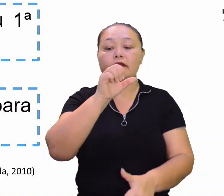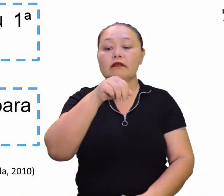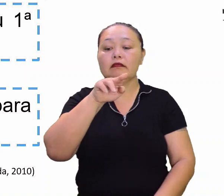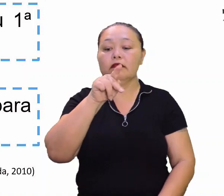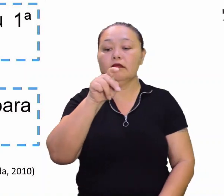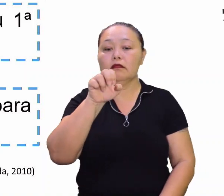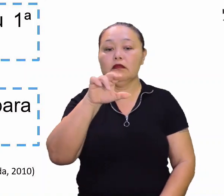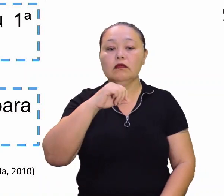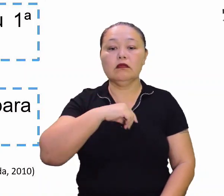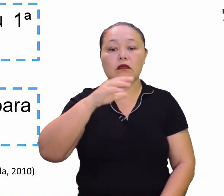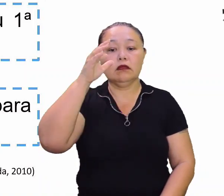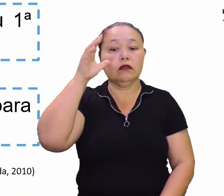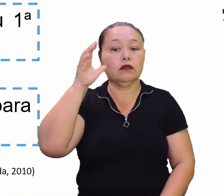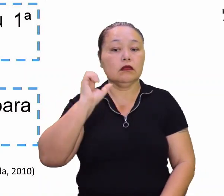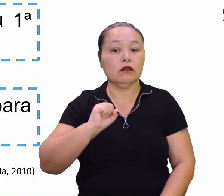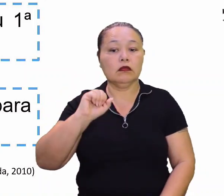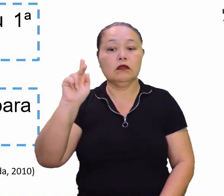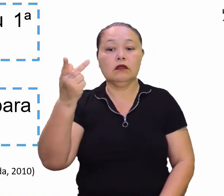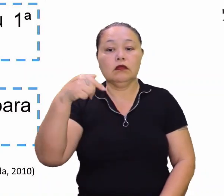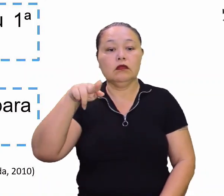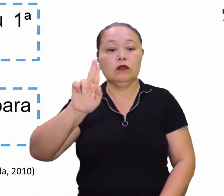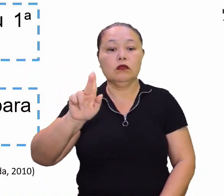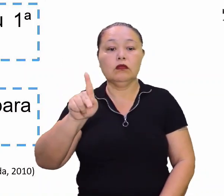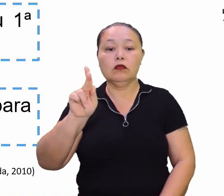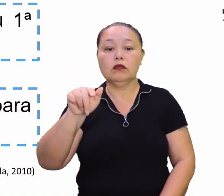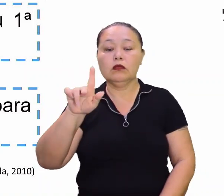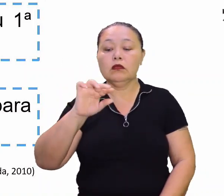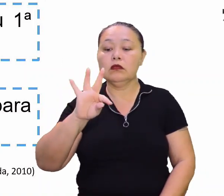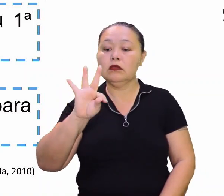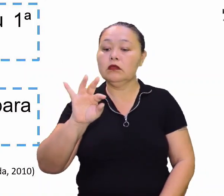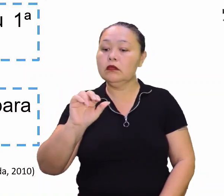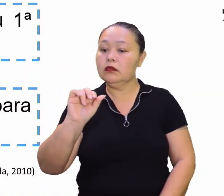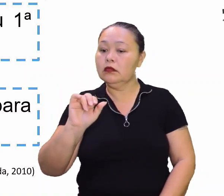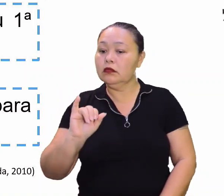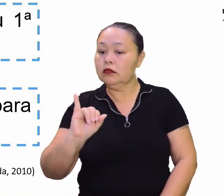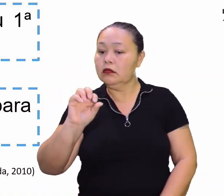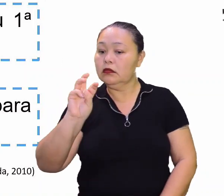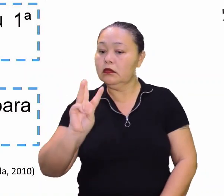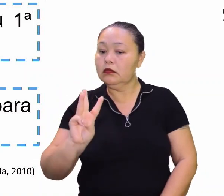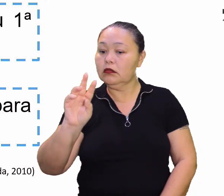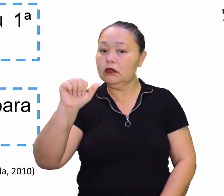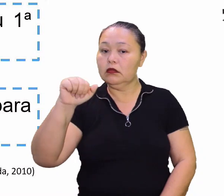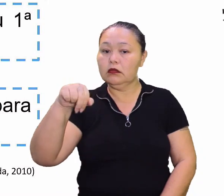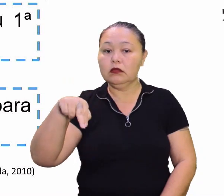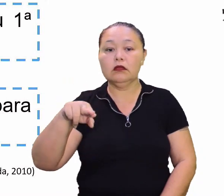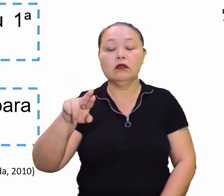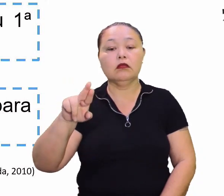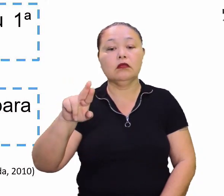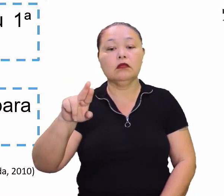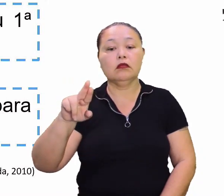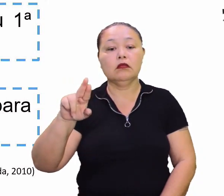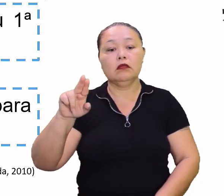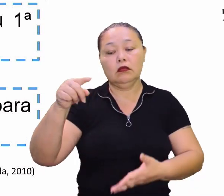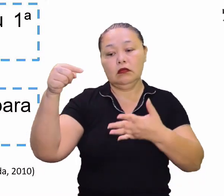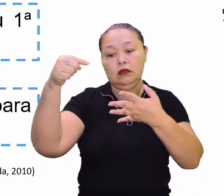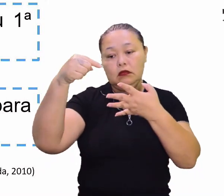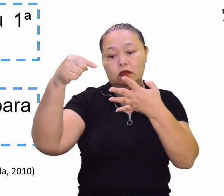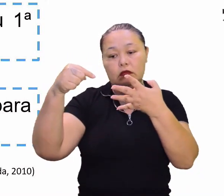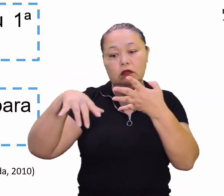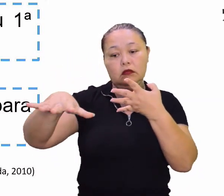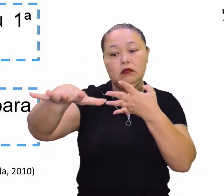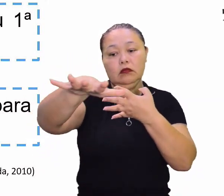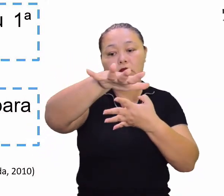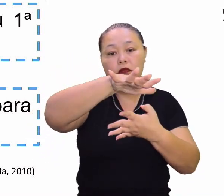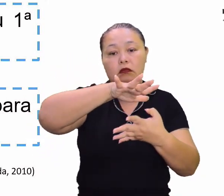Singapura, Coreia do Sul, Hong Kong e Taiwan valeram essas 4 áreas